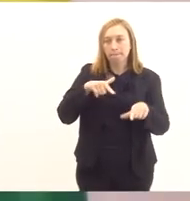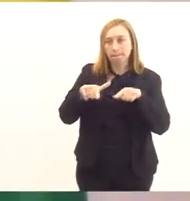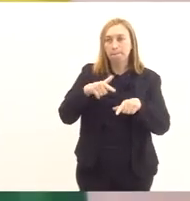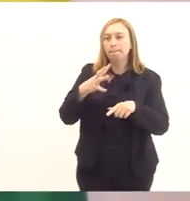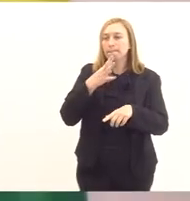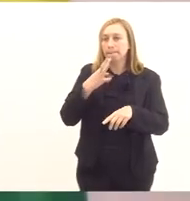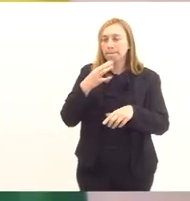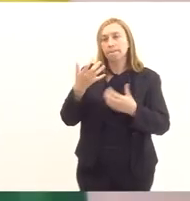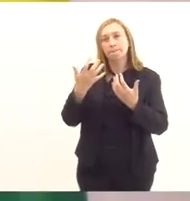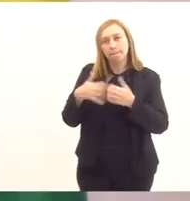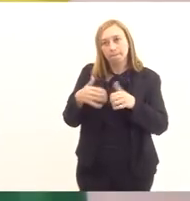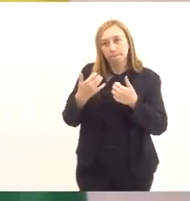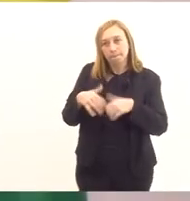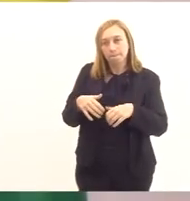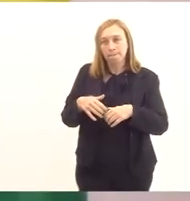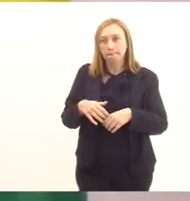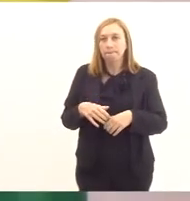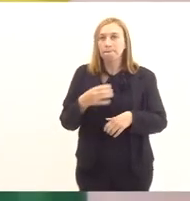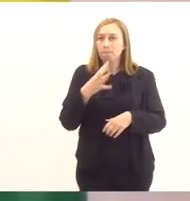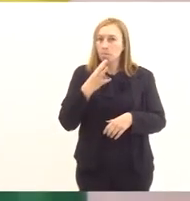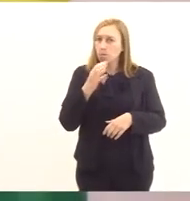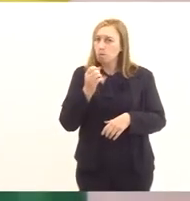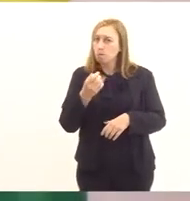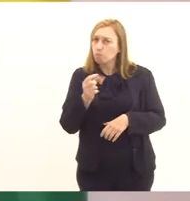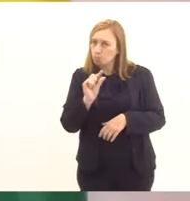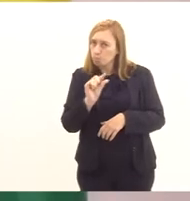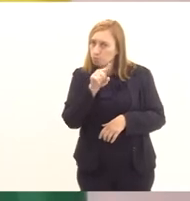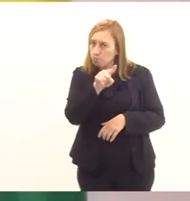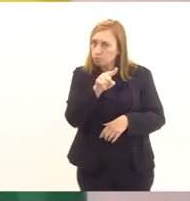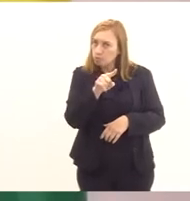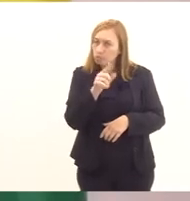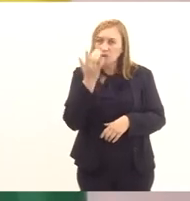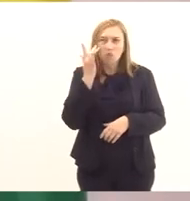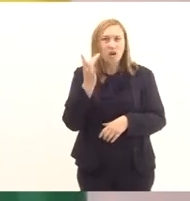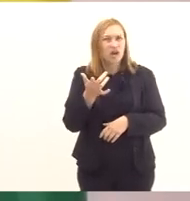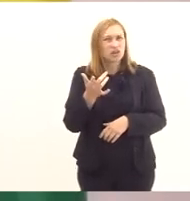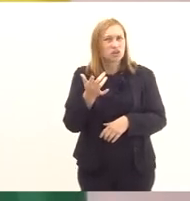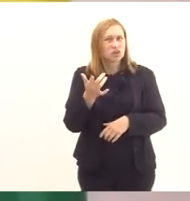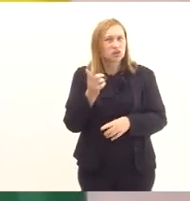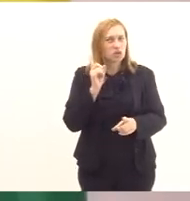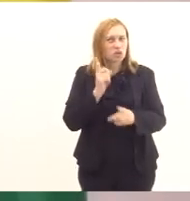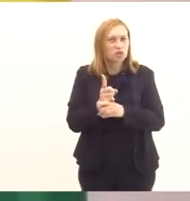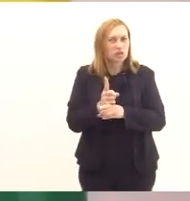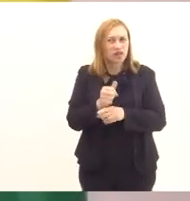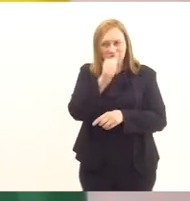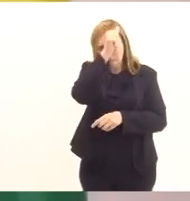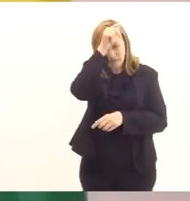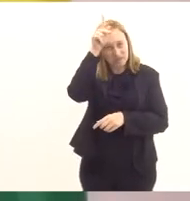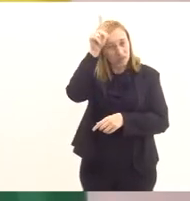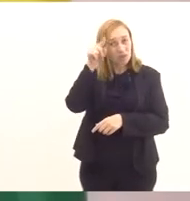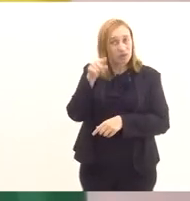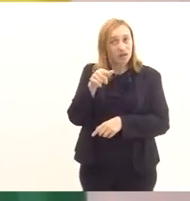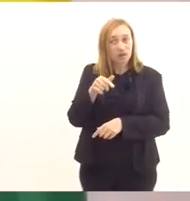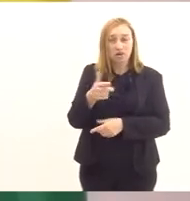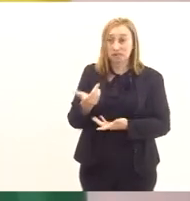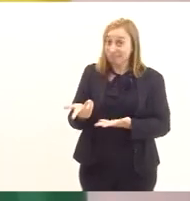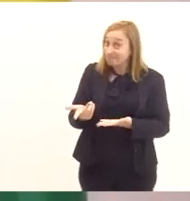cidade até porque eu que conheço um pouco ali Acho pouco provável que o encontramos na prefeitura